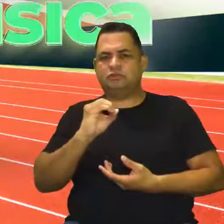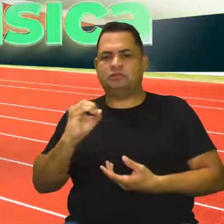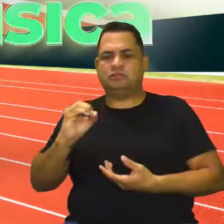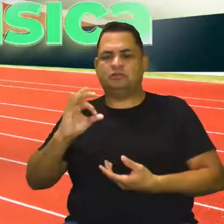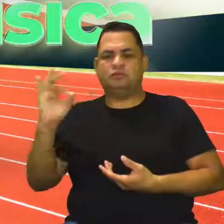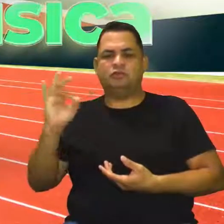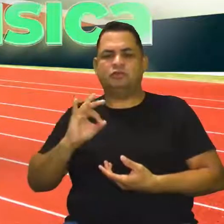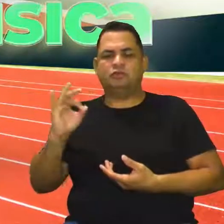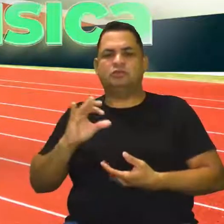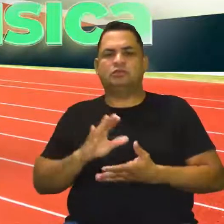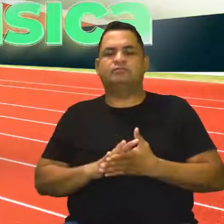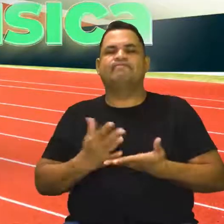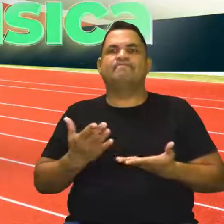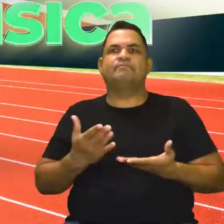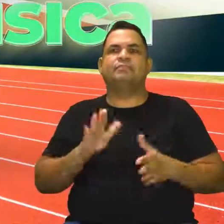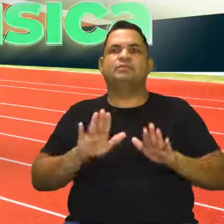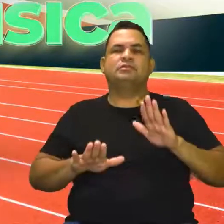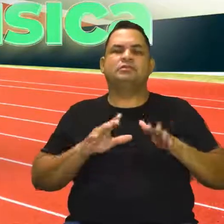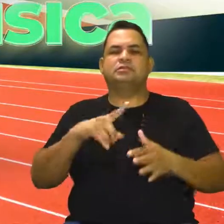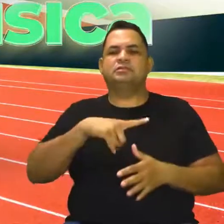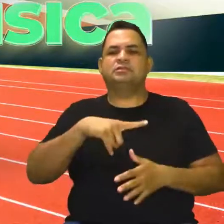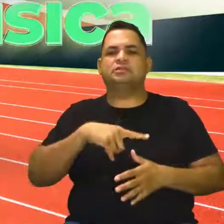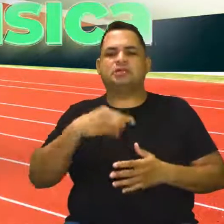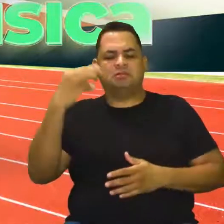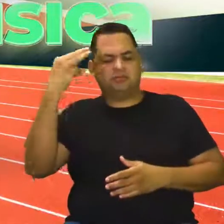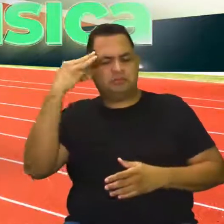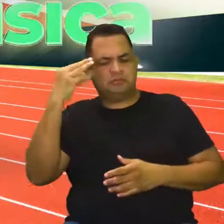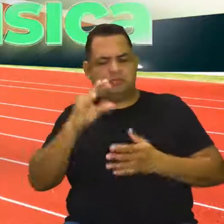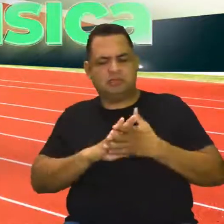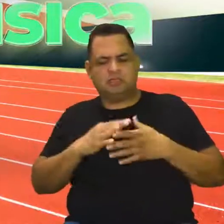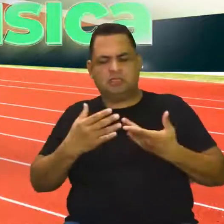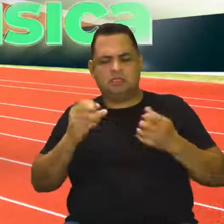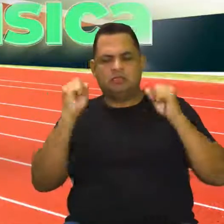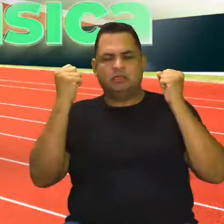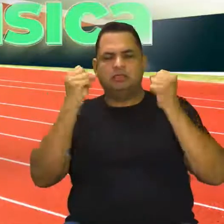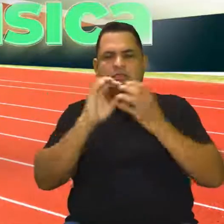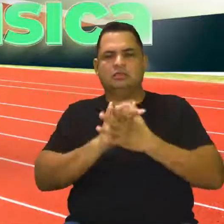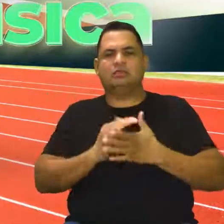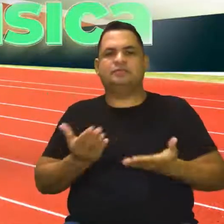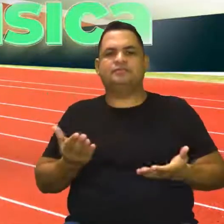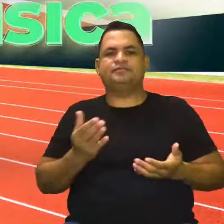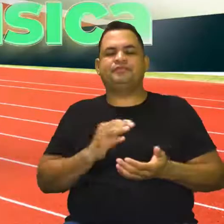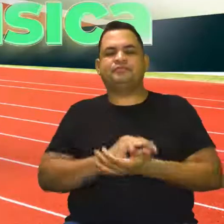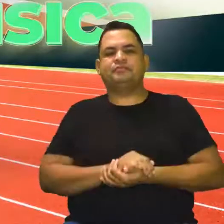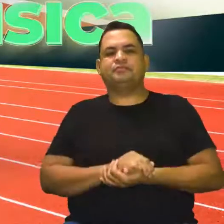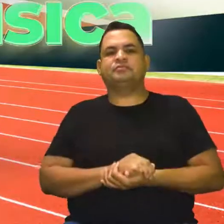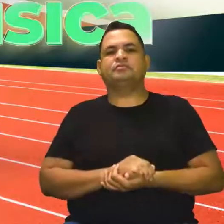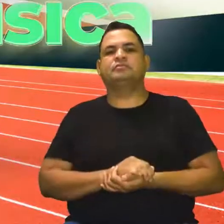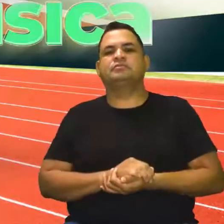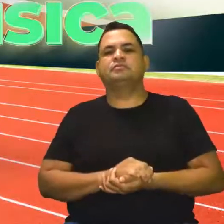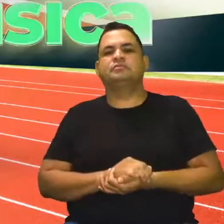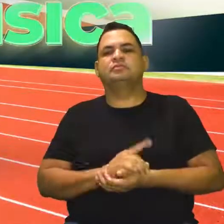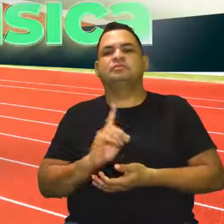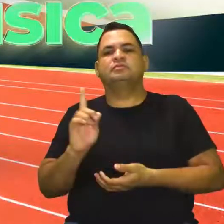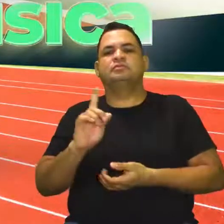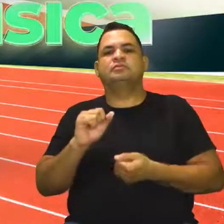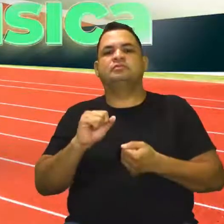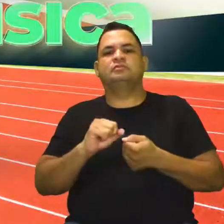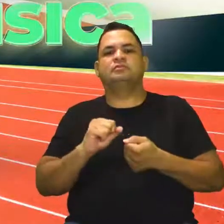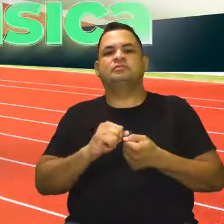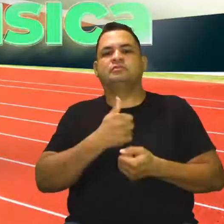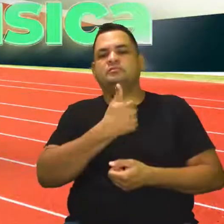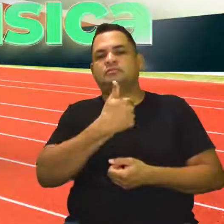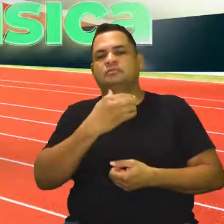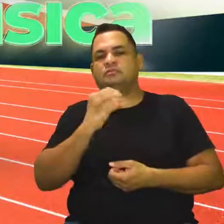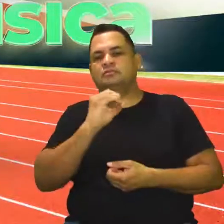você está bem fisicamente, está bem mentalmente, mas tem uma questão ou outra ali social que não faz você estar 100%.